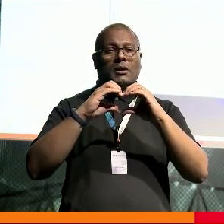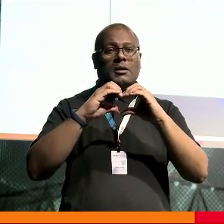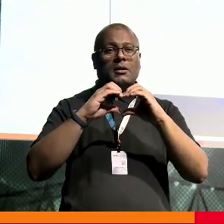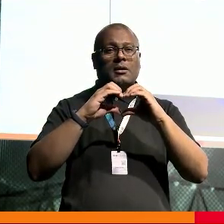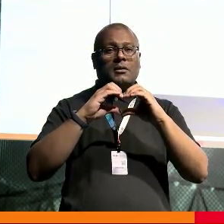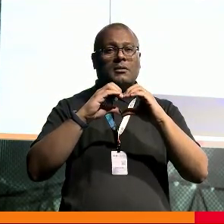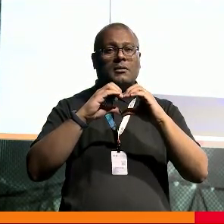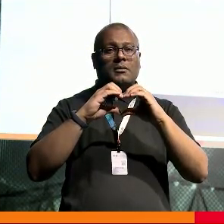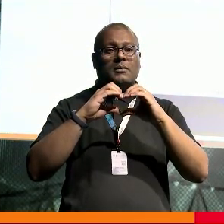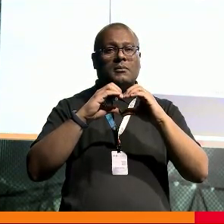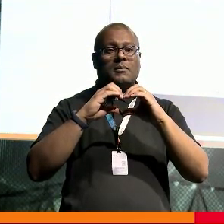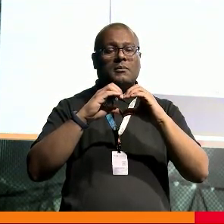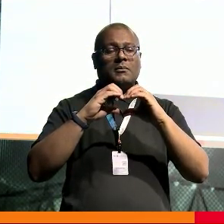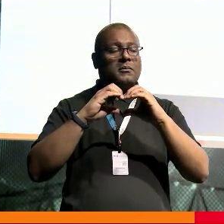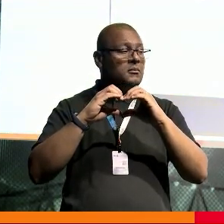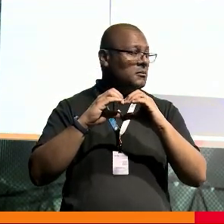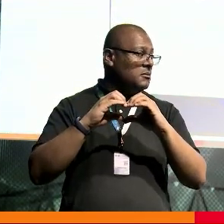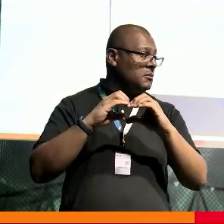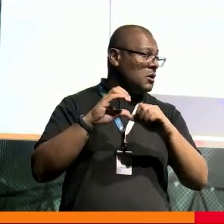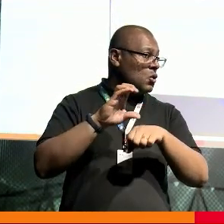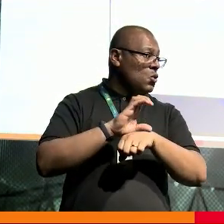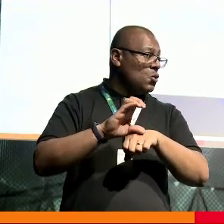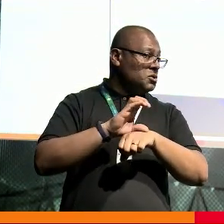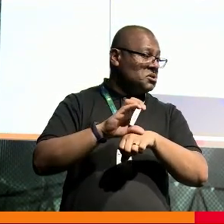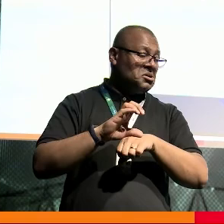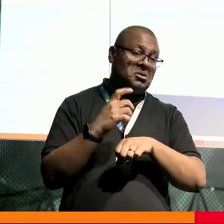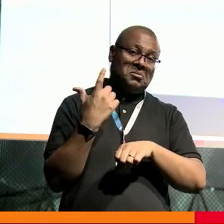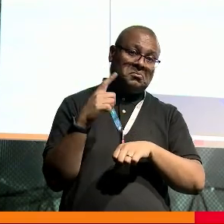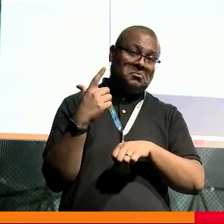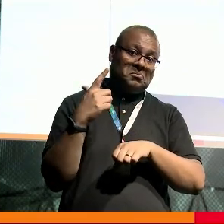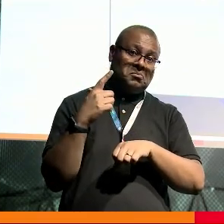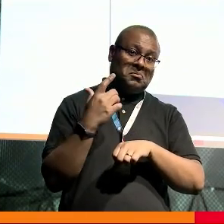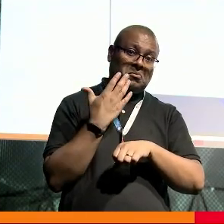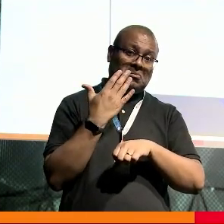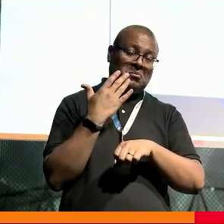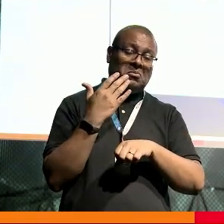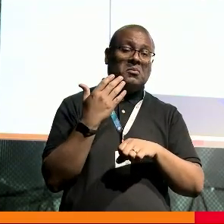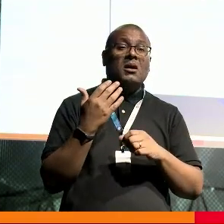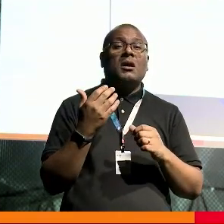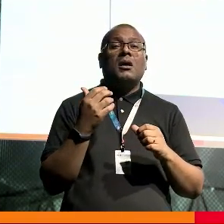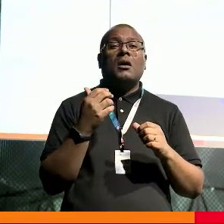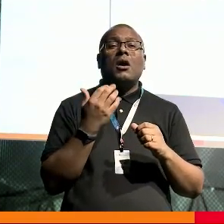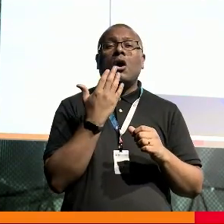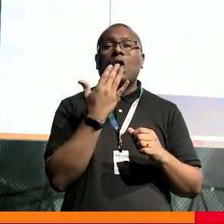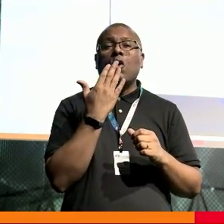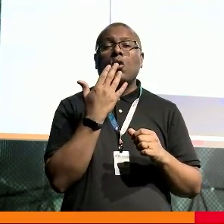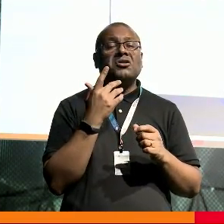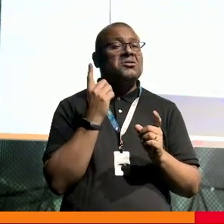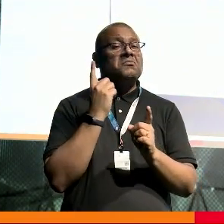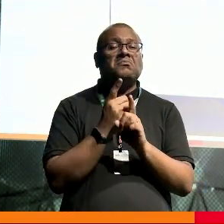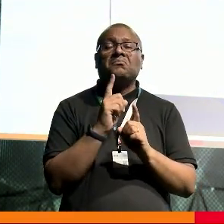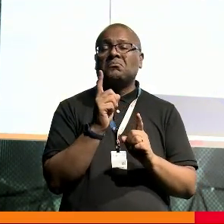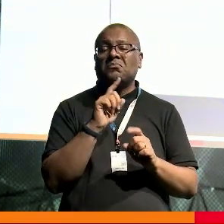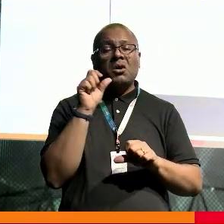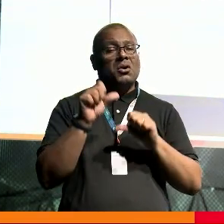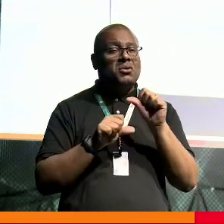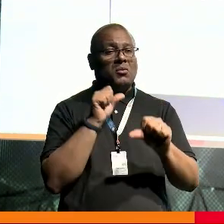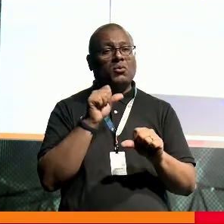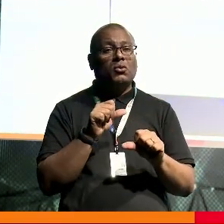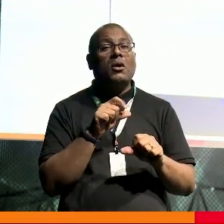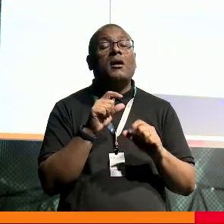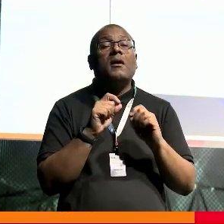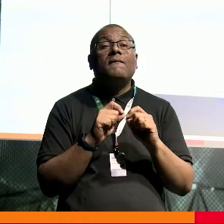summary. Escala de cinza a gente não tem. A diferença de cor ele não fez, e aqui ele